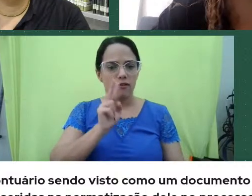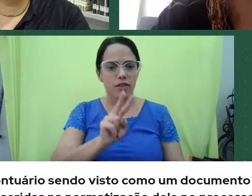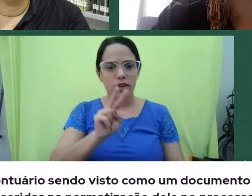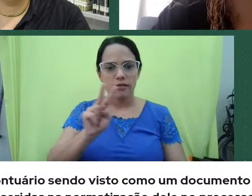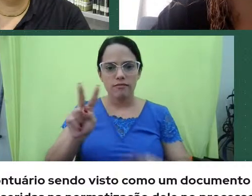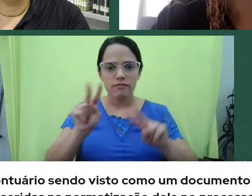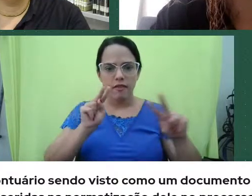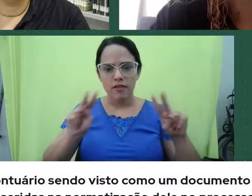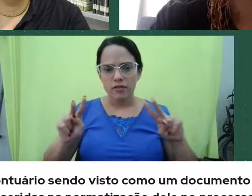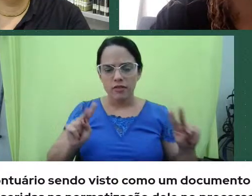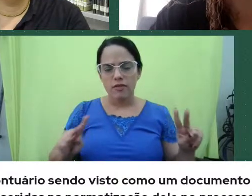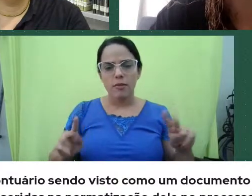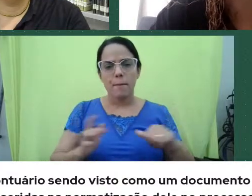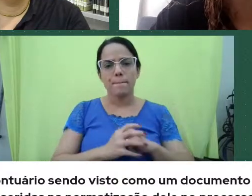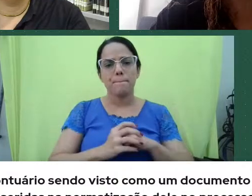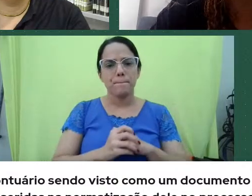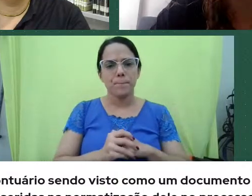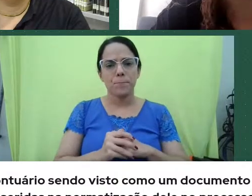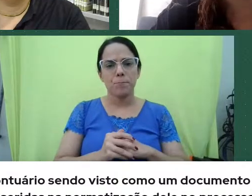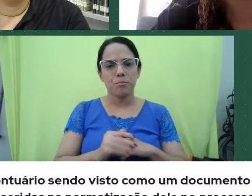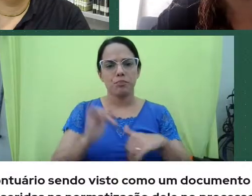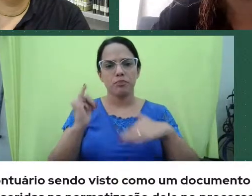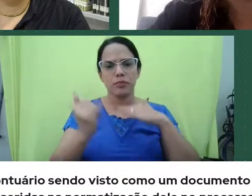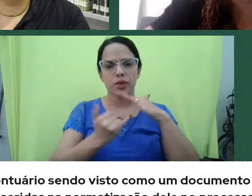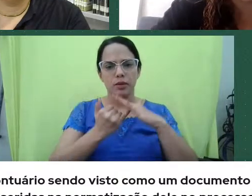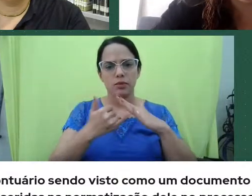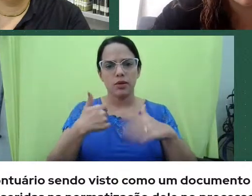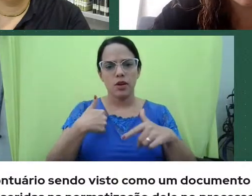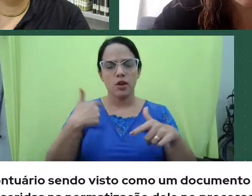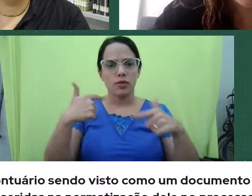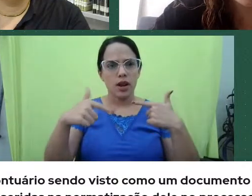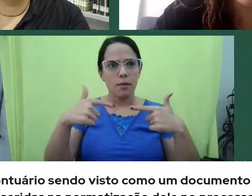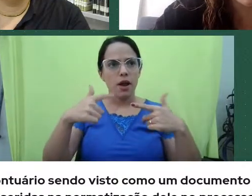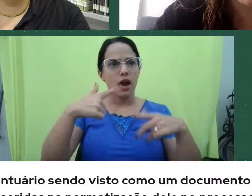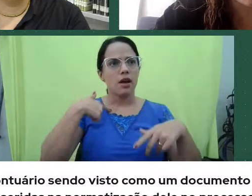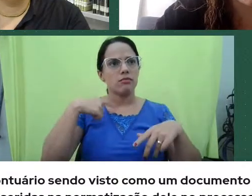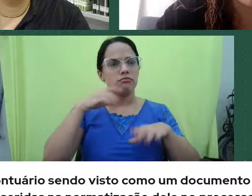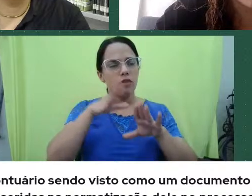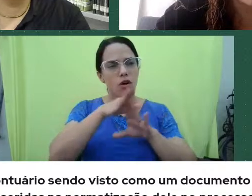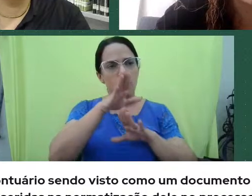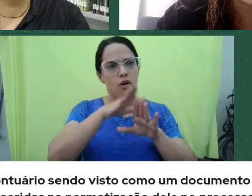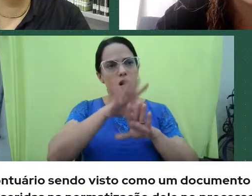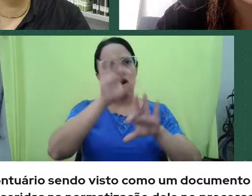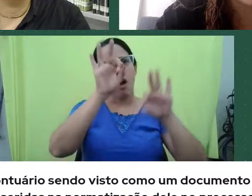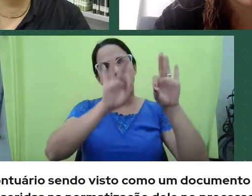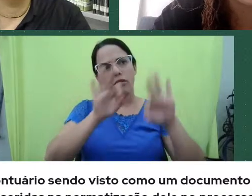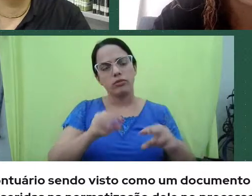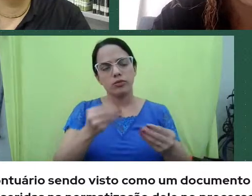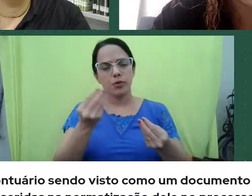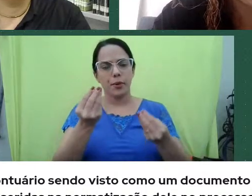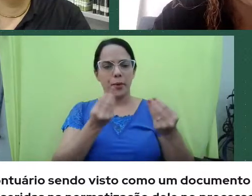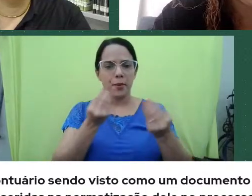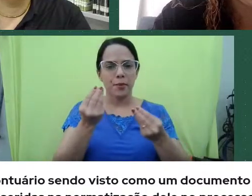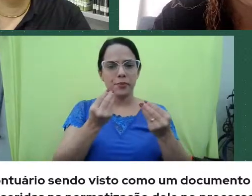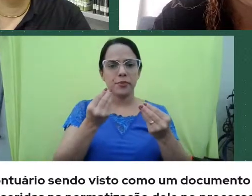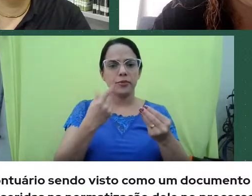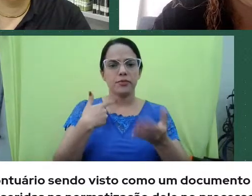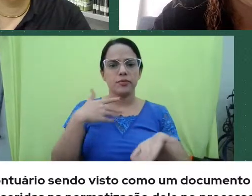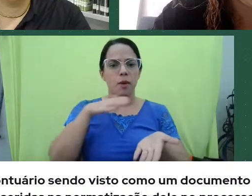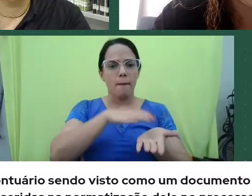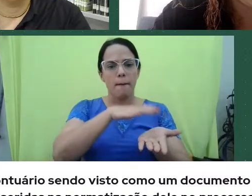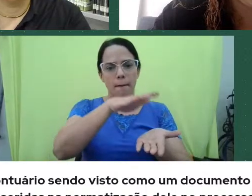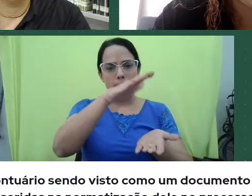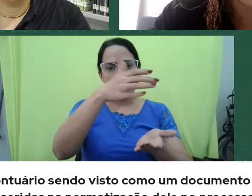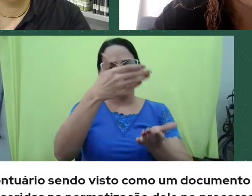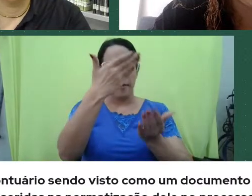instituições para fazer trabalho de organização de prontuários, de acervos